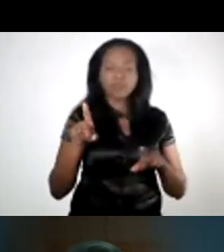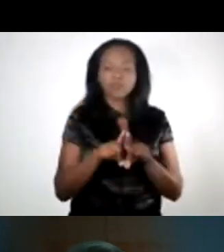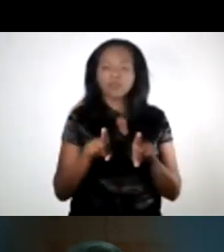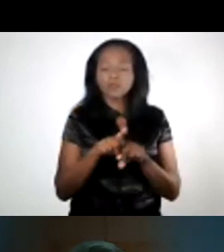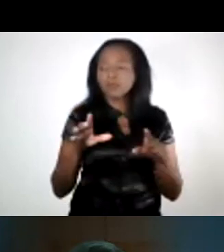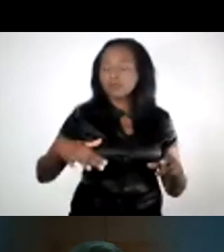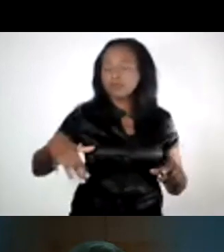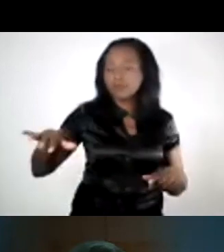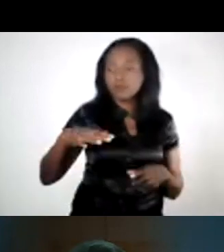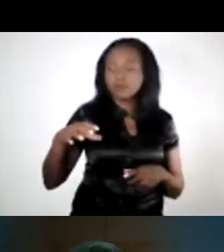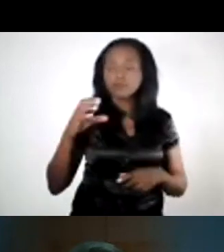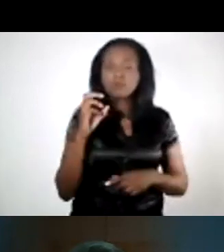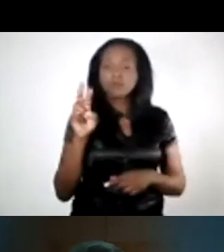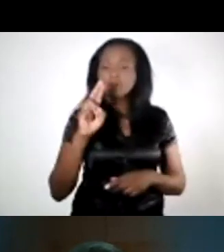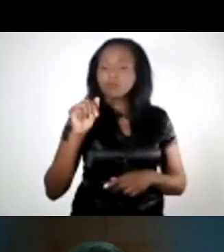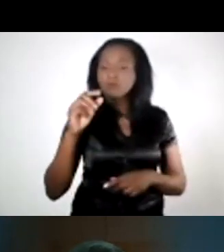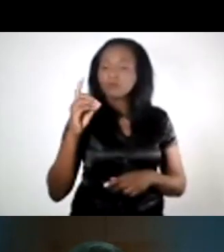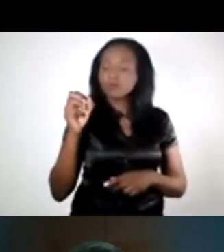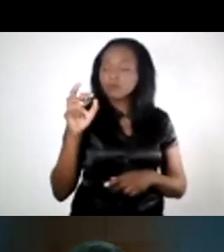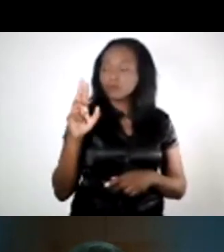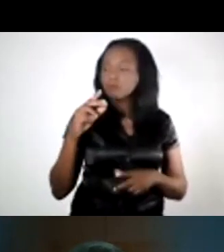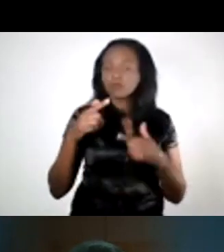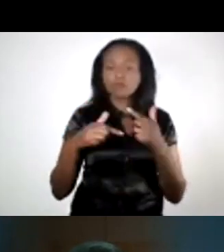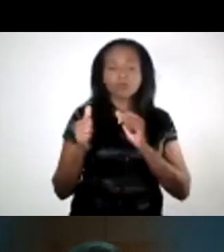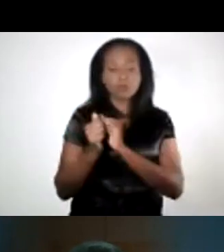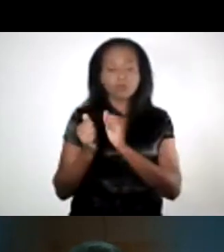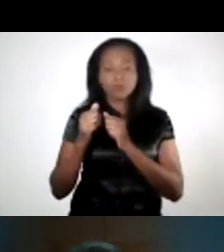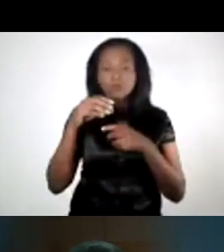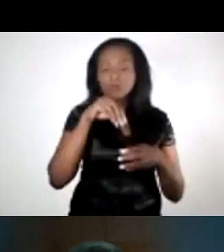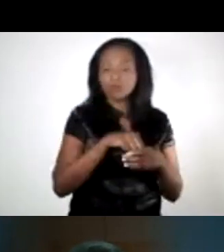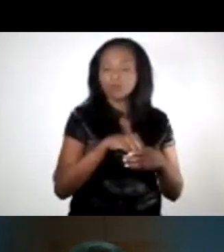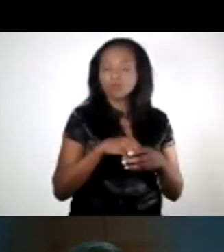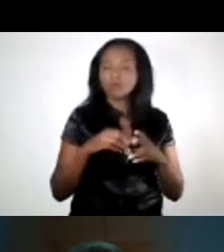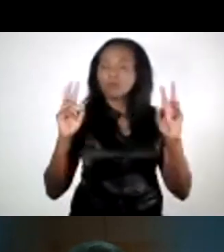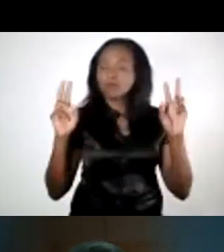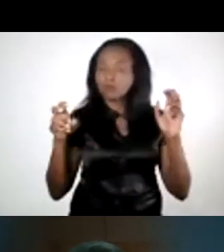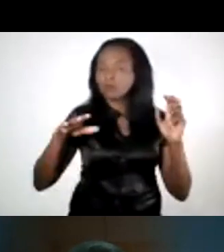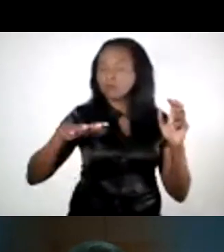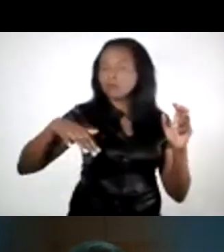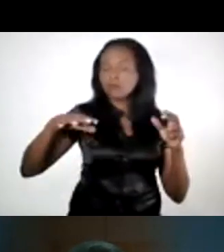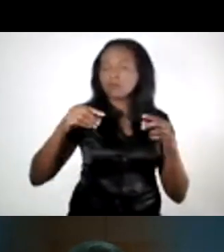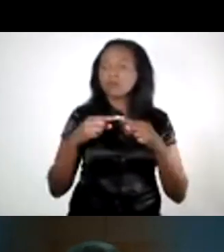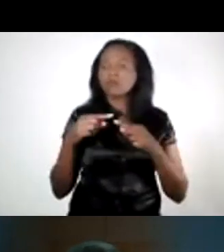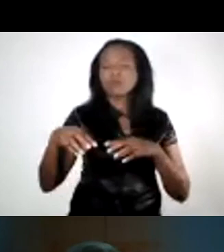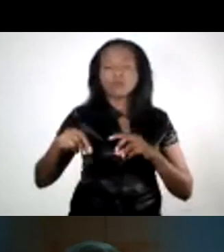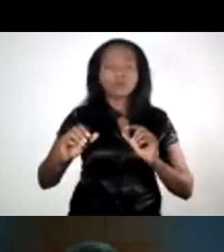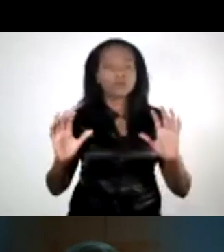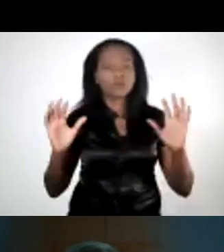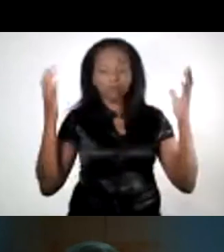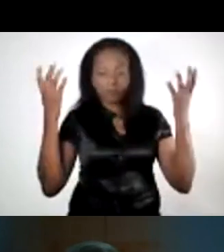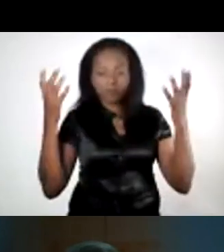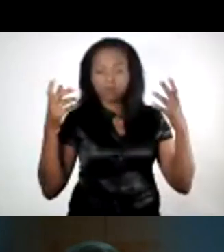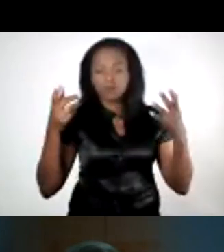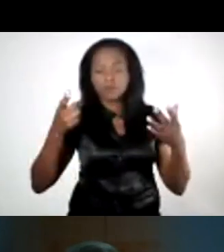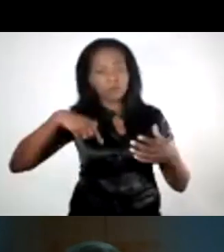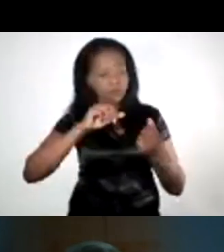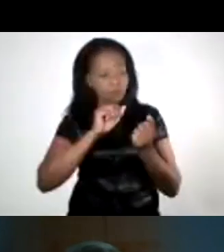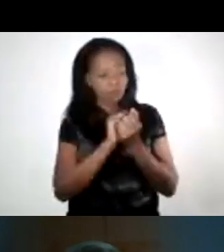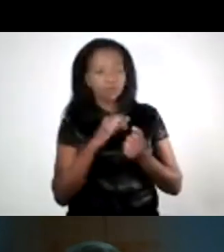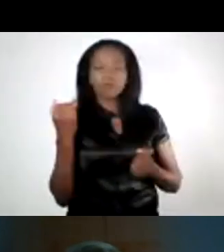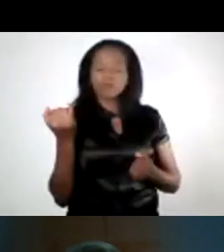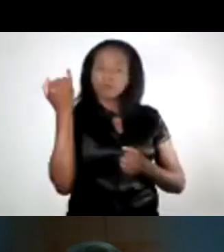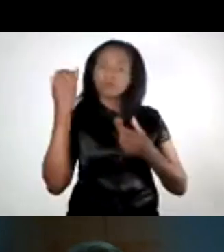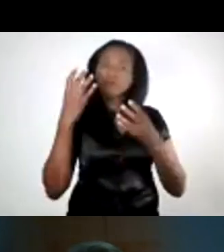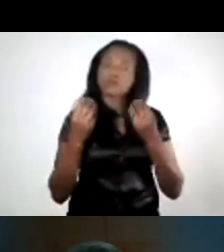é curador e também é parceiro aí dentro dessa questão do território, né, esse evento participar para a gente foi bastante importante por